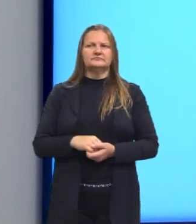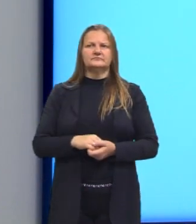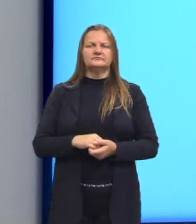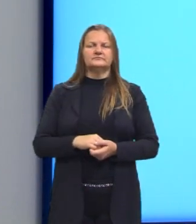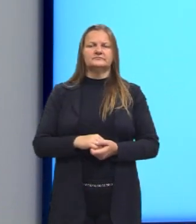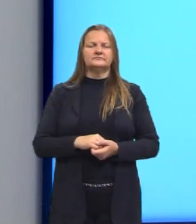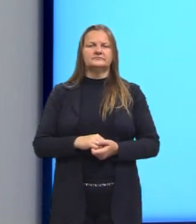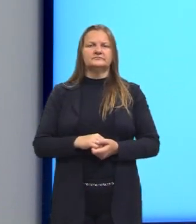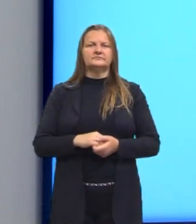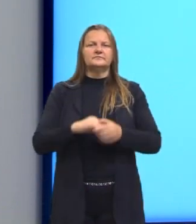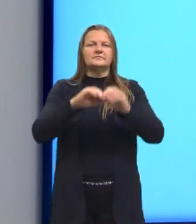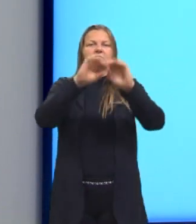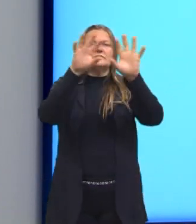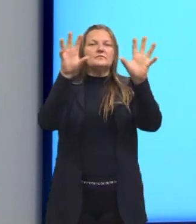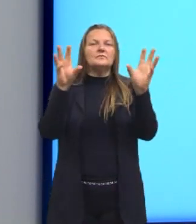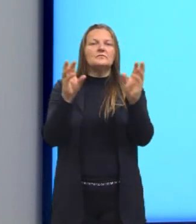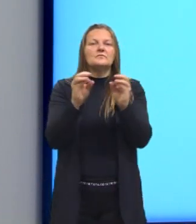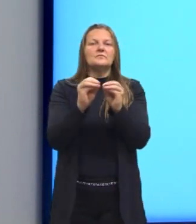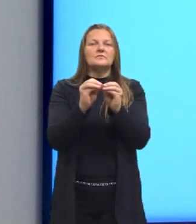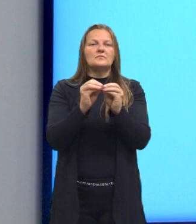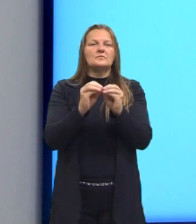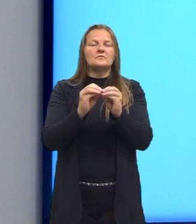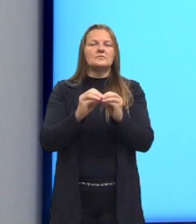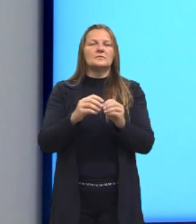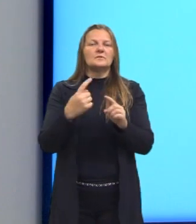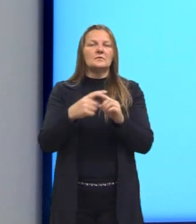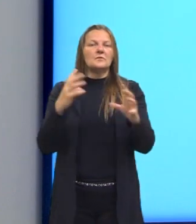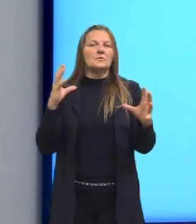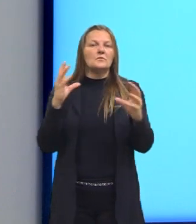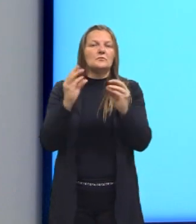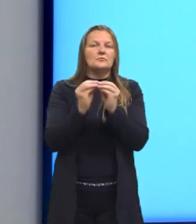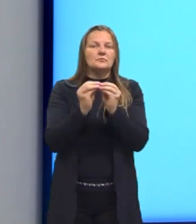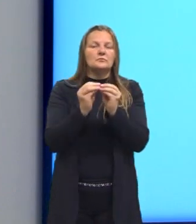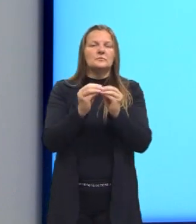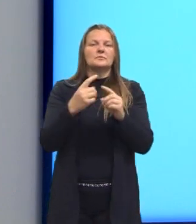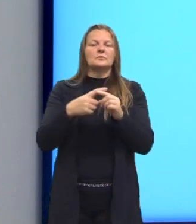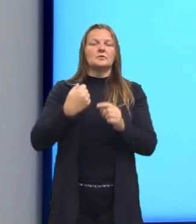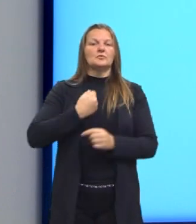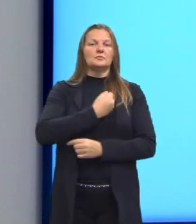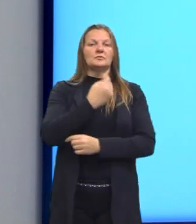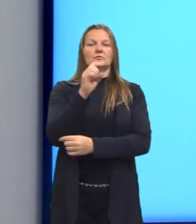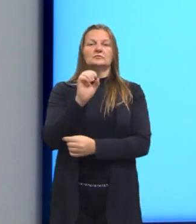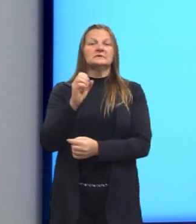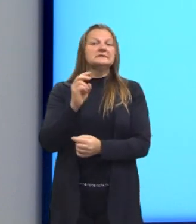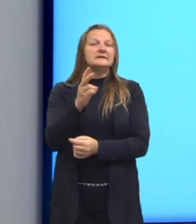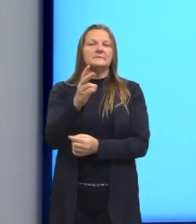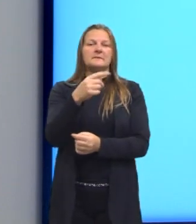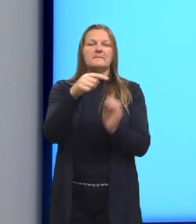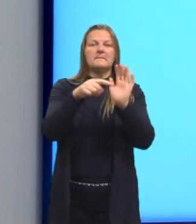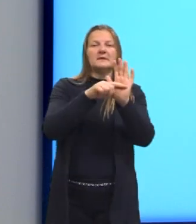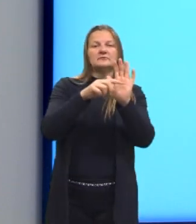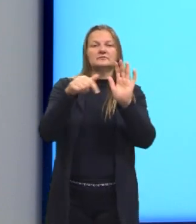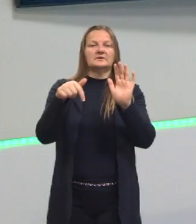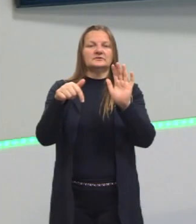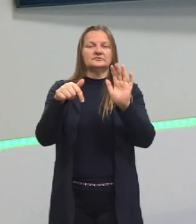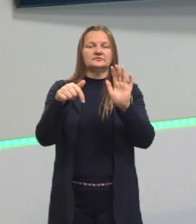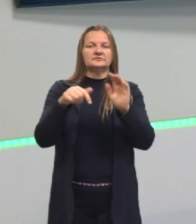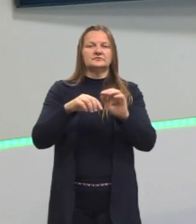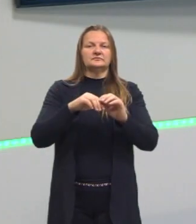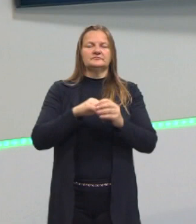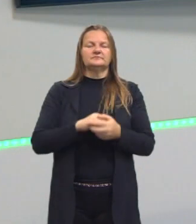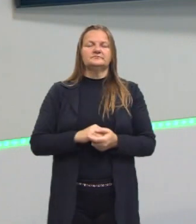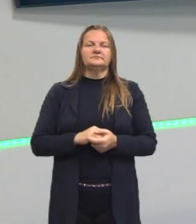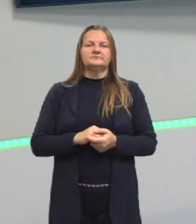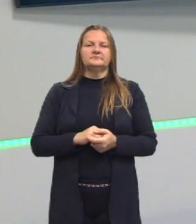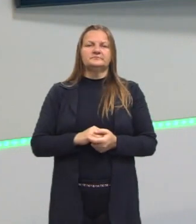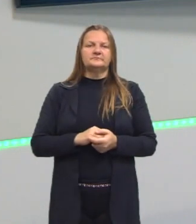nós resumimos todos os dados daquela matriz em um valorzinho numérico, né? O menos 7. Esse valor numérico, ele